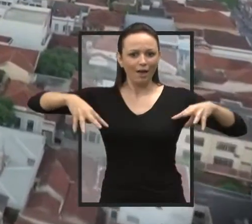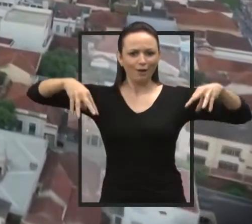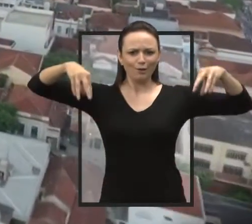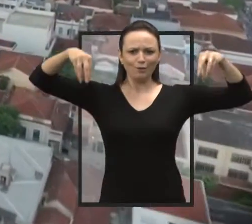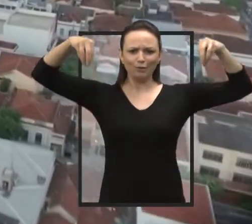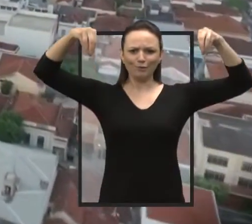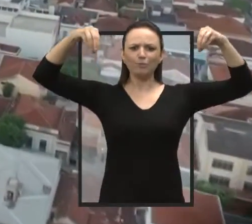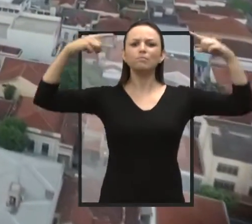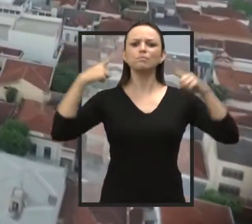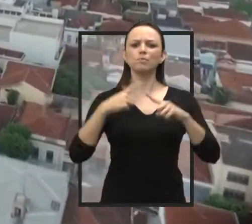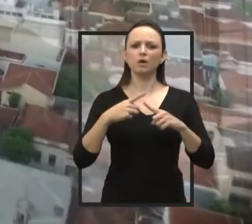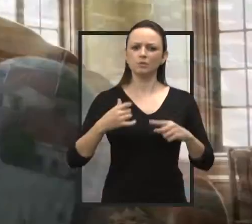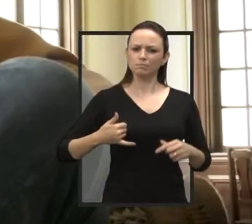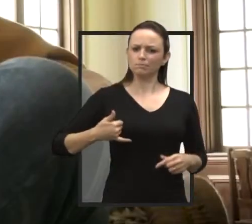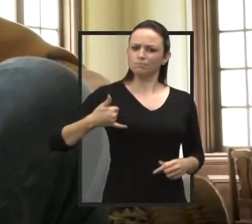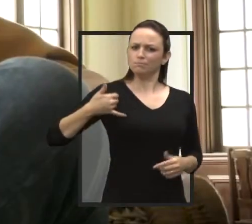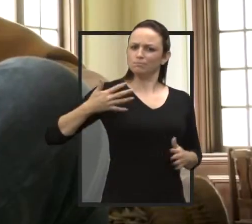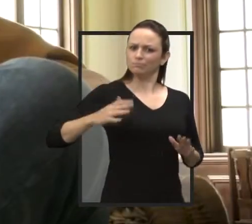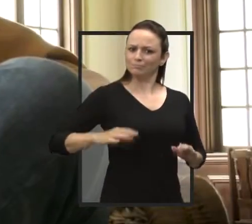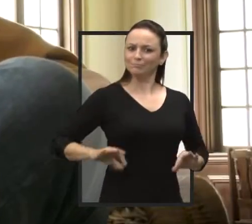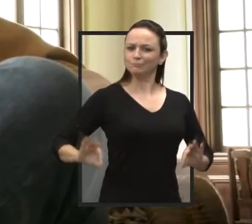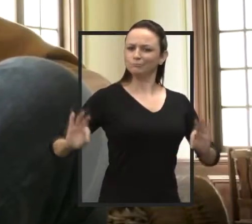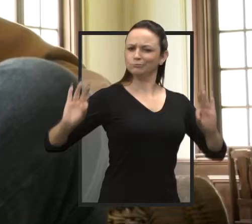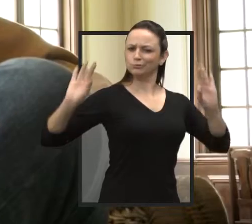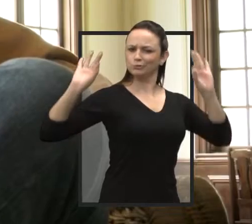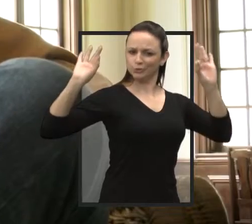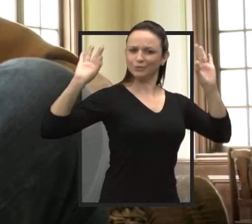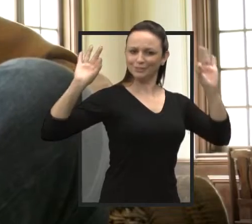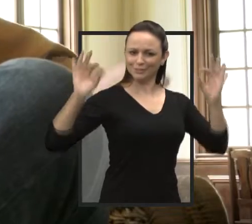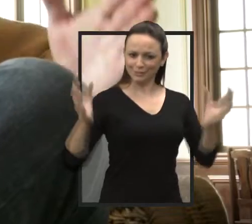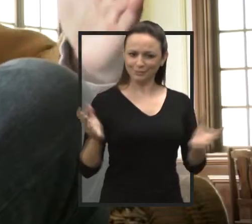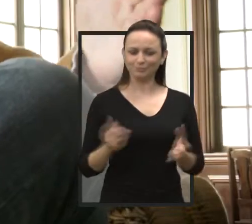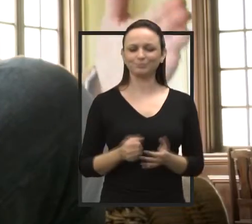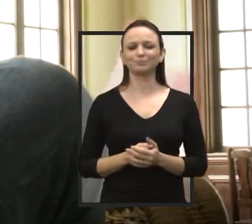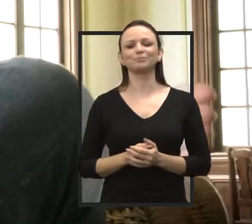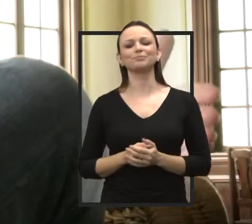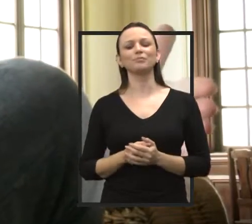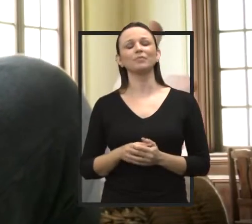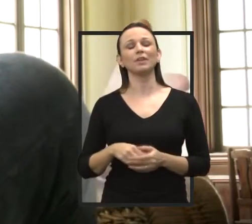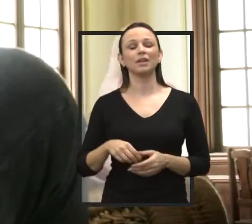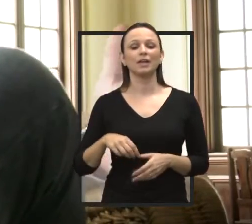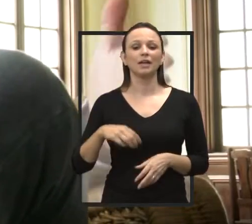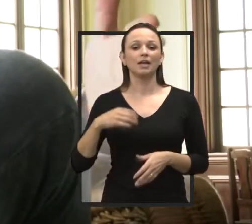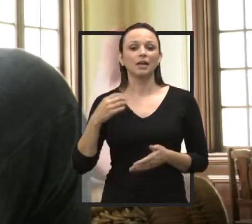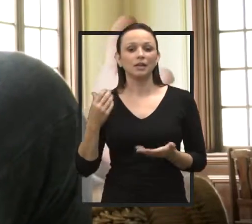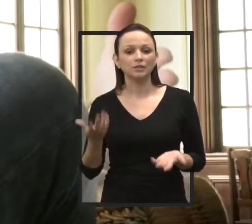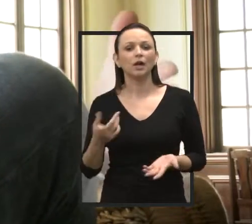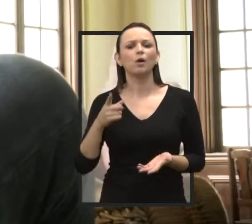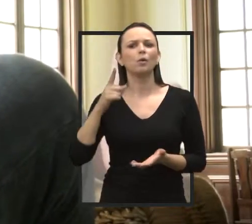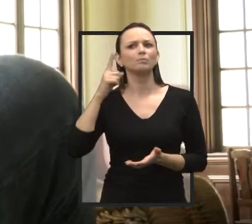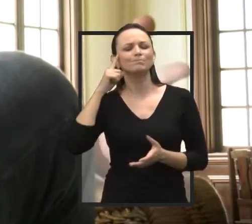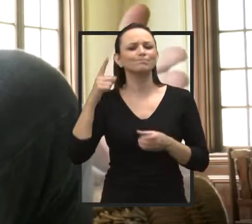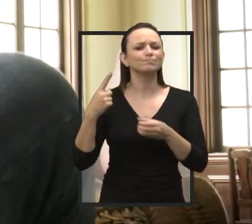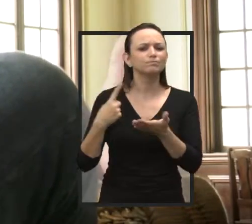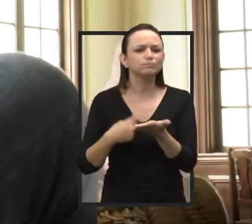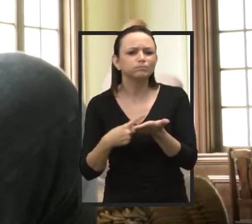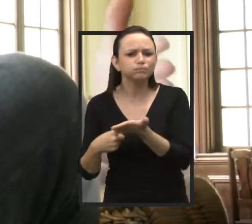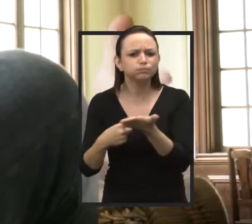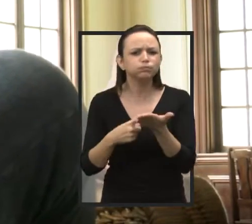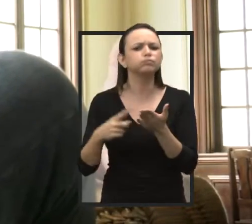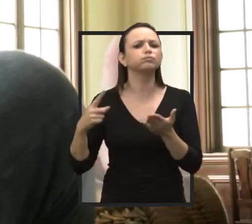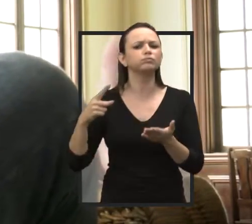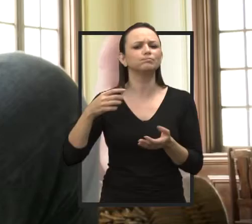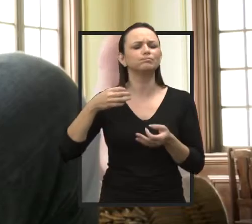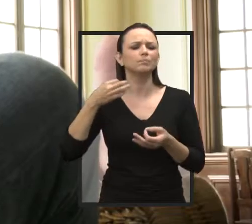Tamanha imponência dela. Então houve essa captação de recursos e optaram por fazer